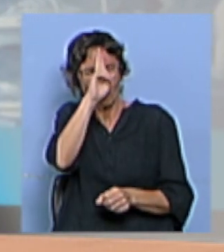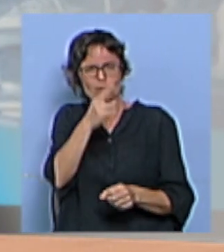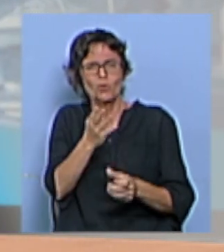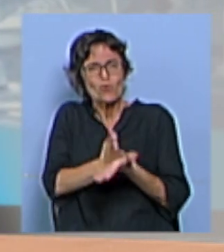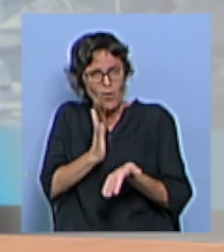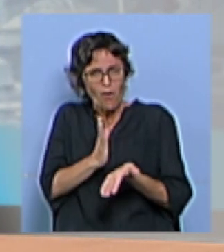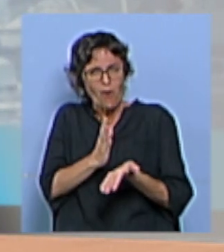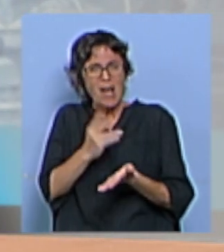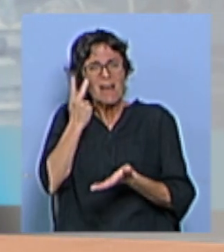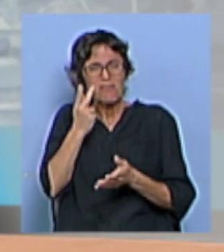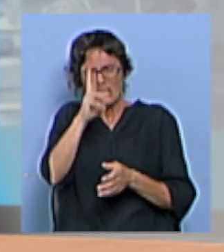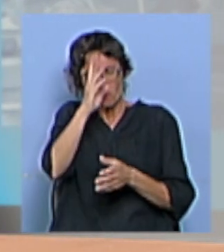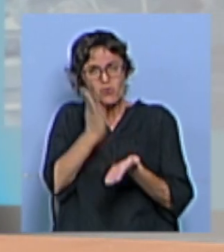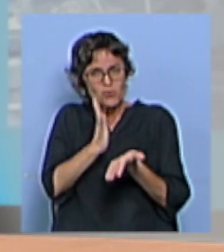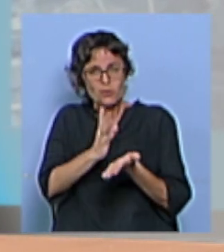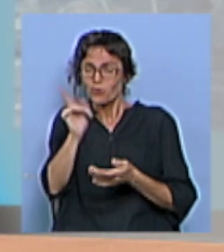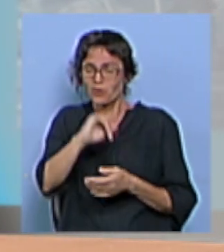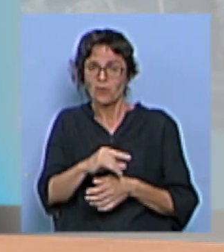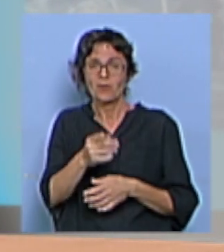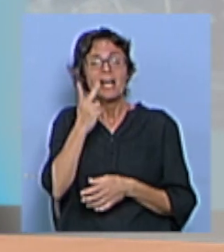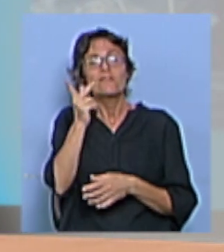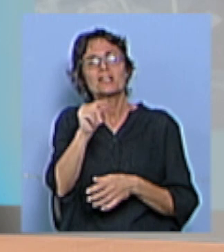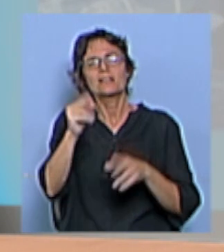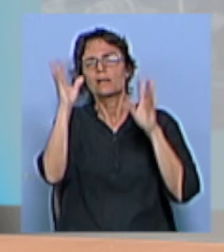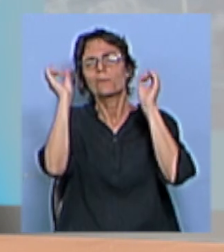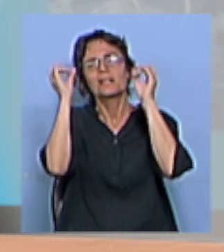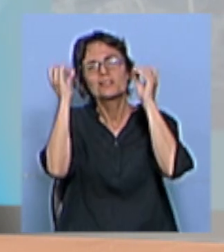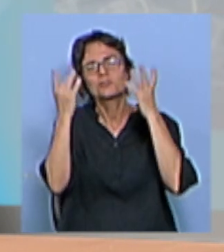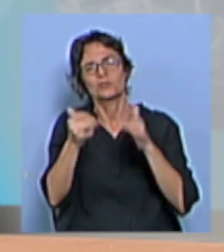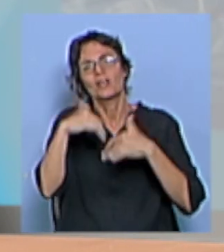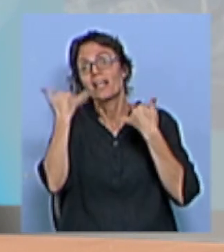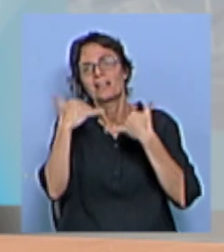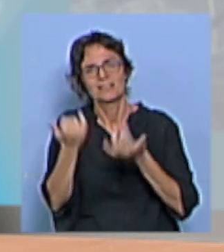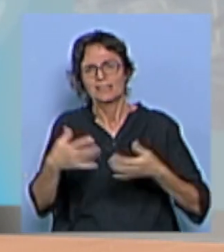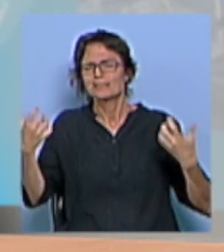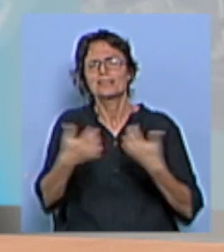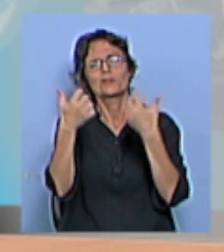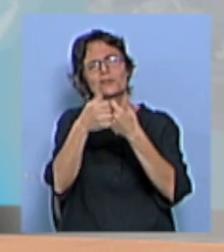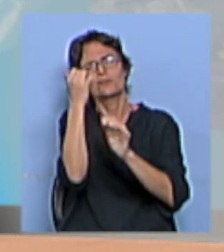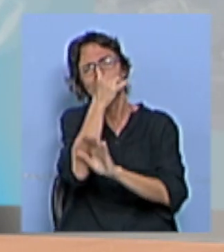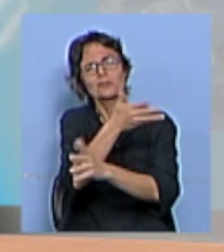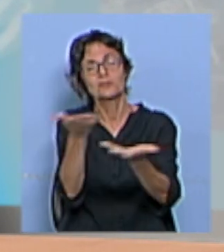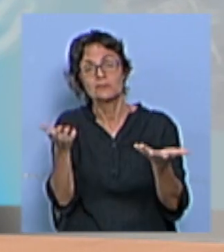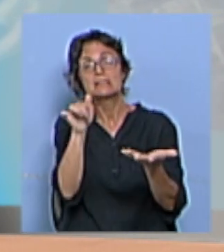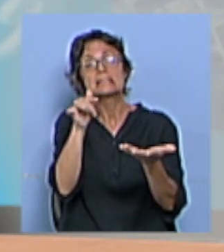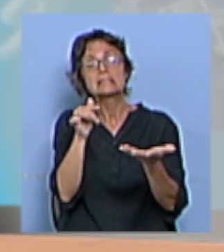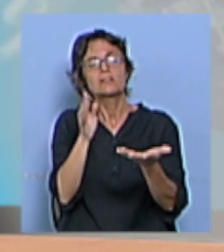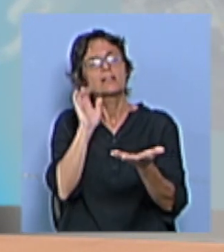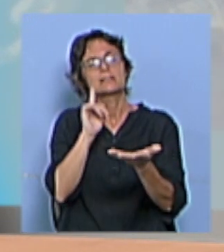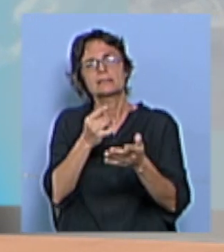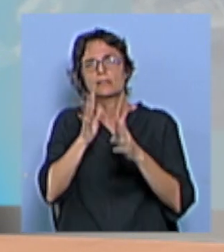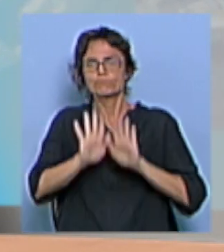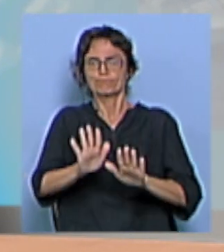trabalho, a vida é jogo, é diversão, é divertimento. E, portanto, nós precisamos de parar